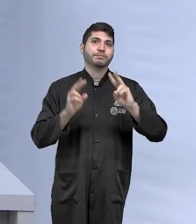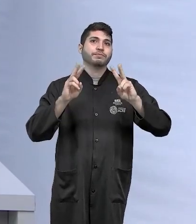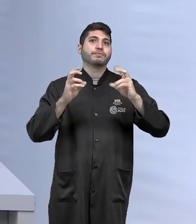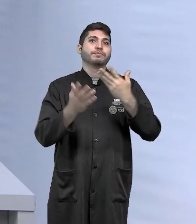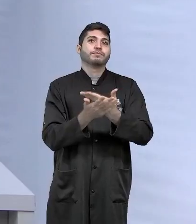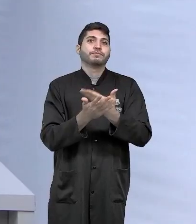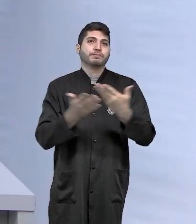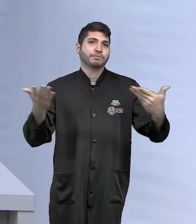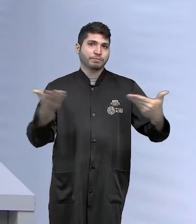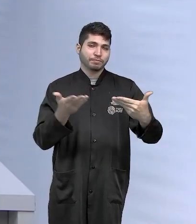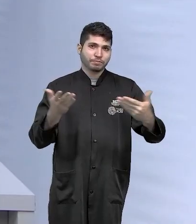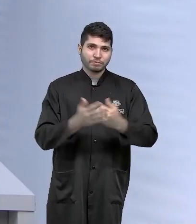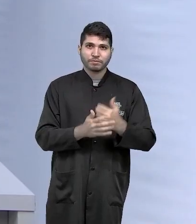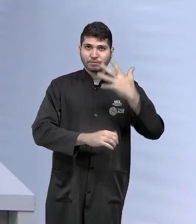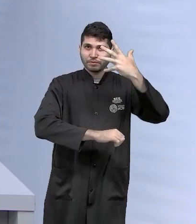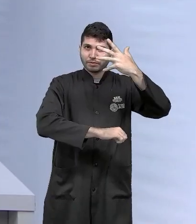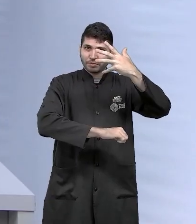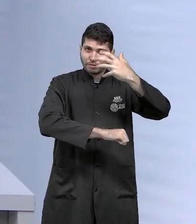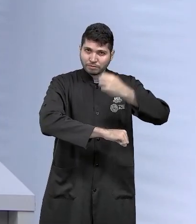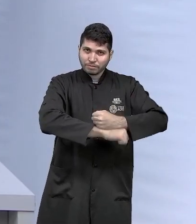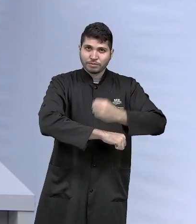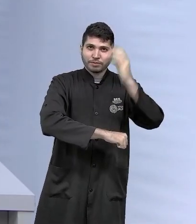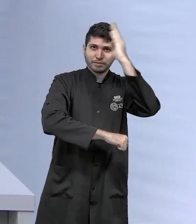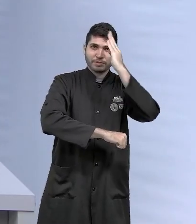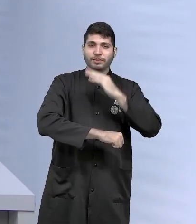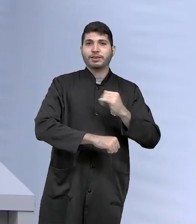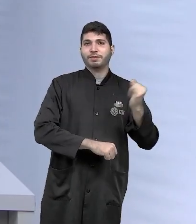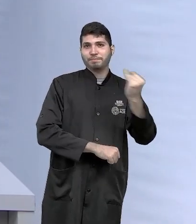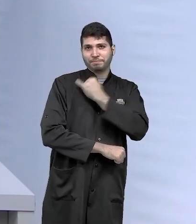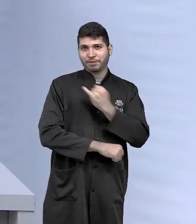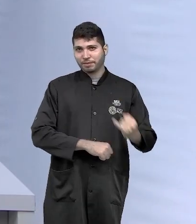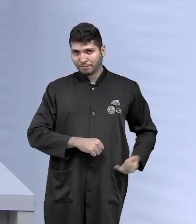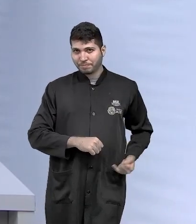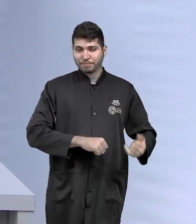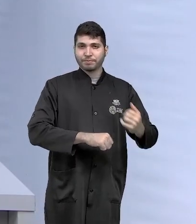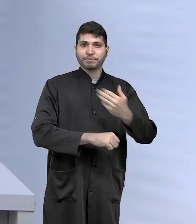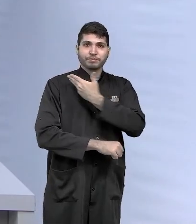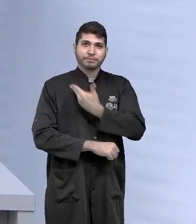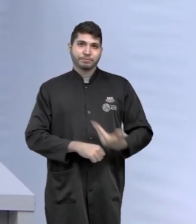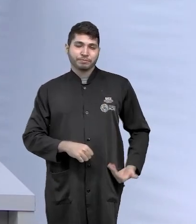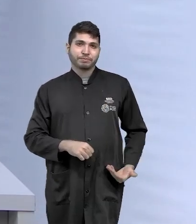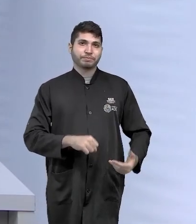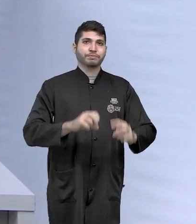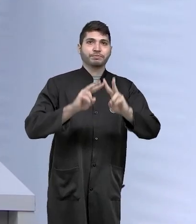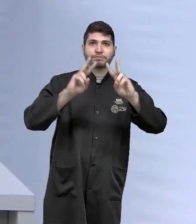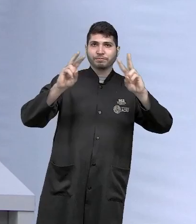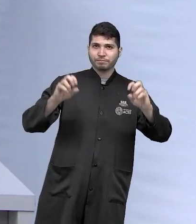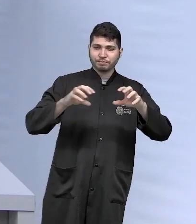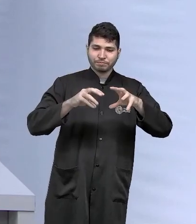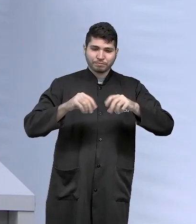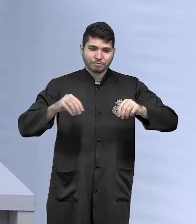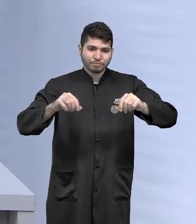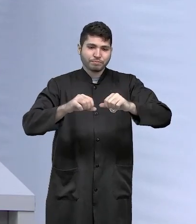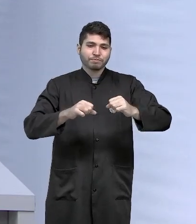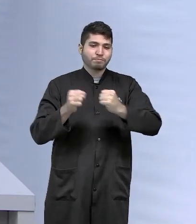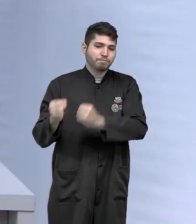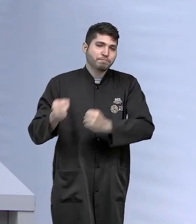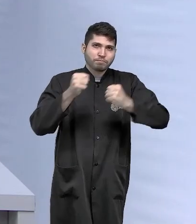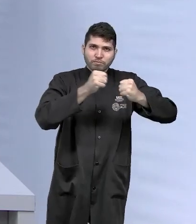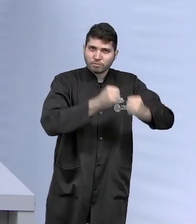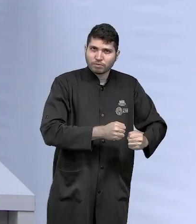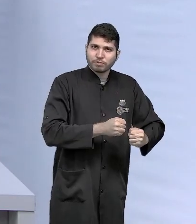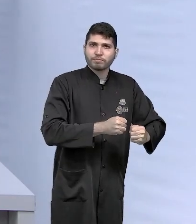Brasil, Colônia, Império e República. A questão da terra, poder e dominação. O